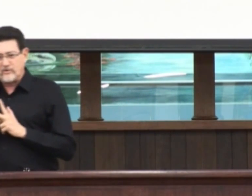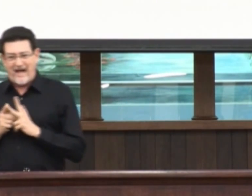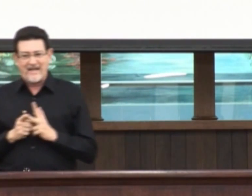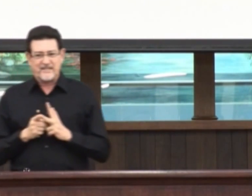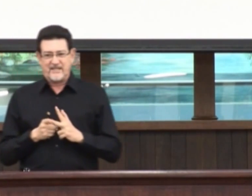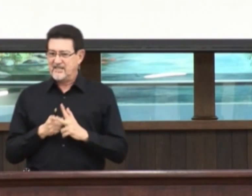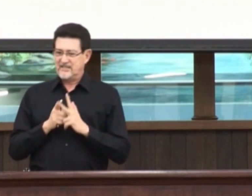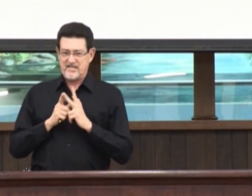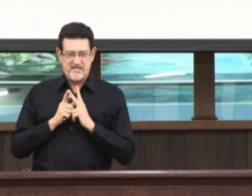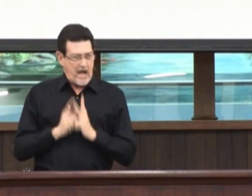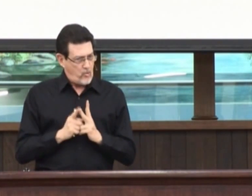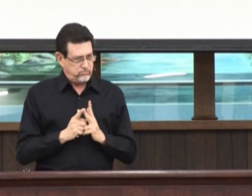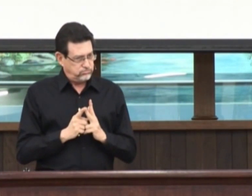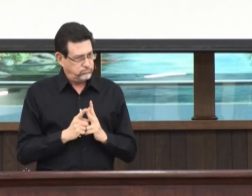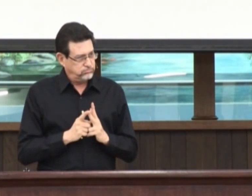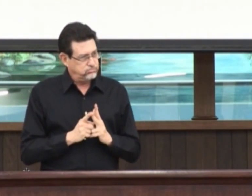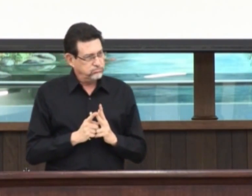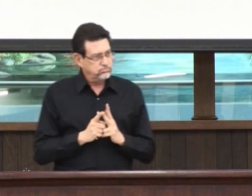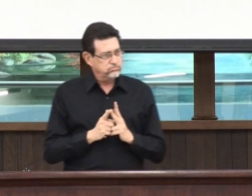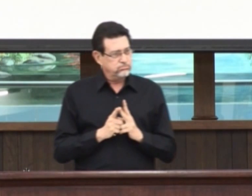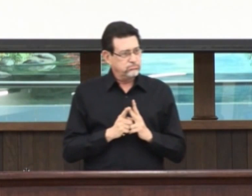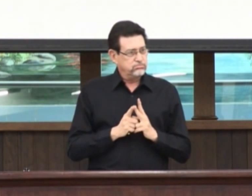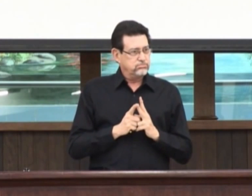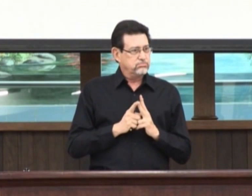Cachorro tem vontade? Não.